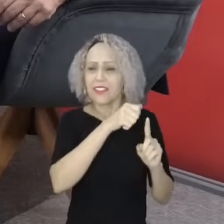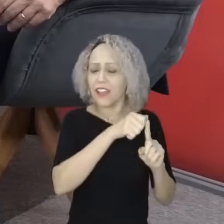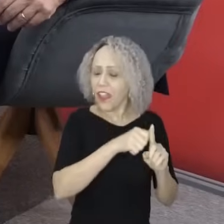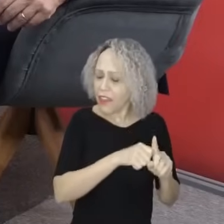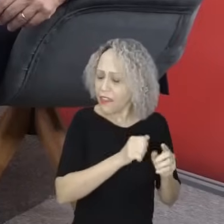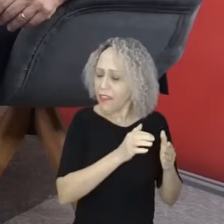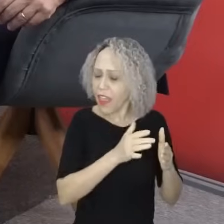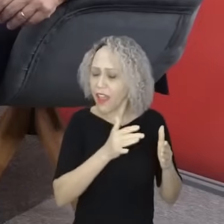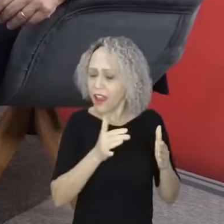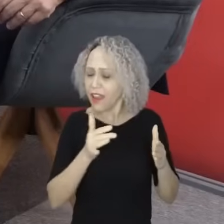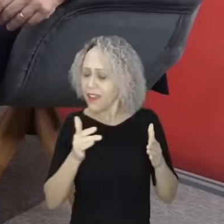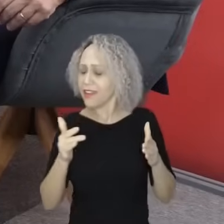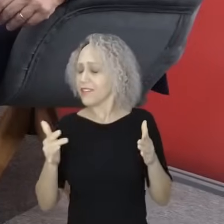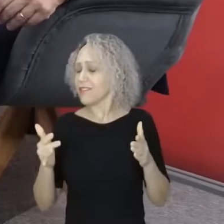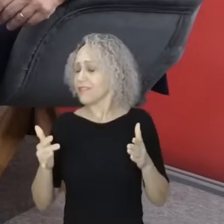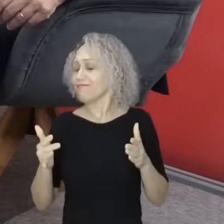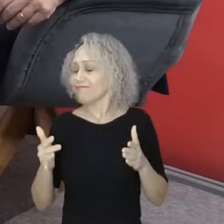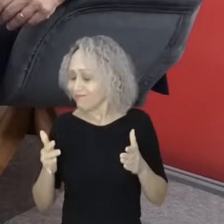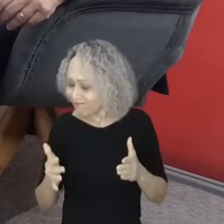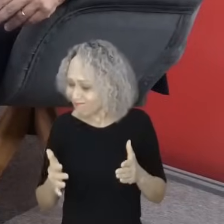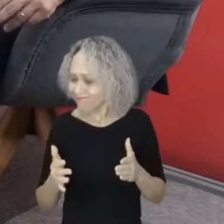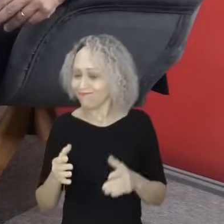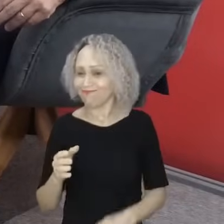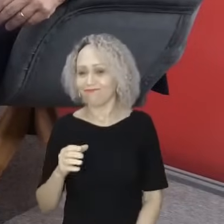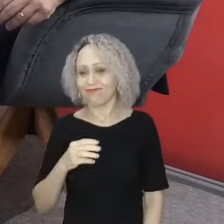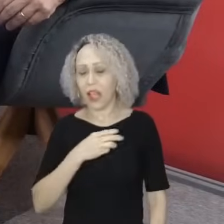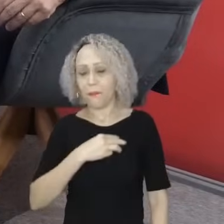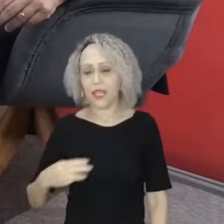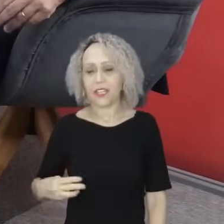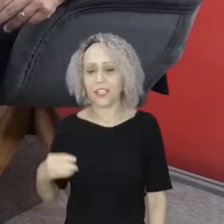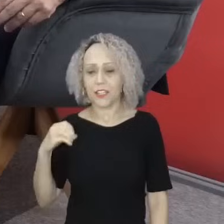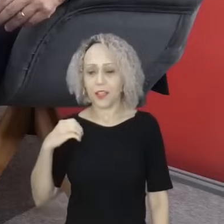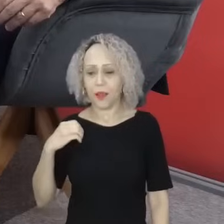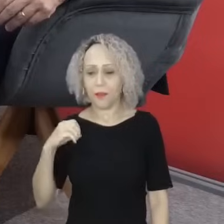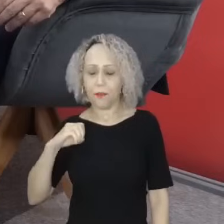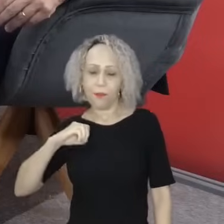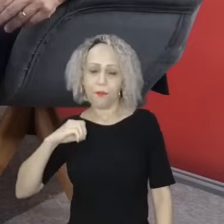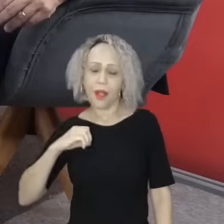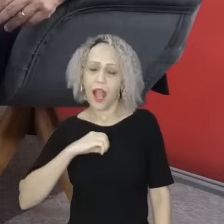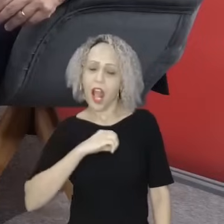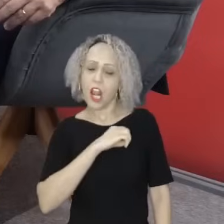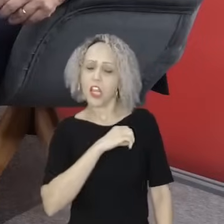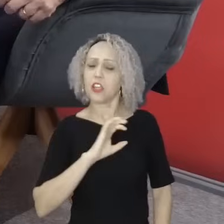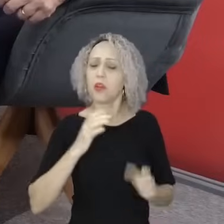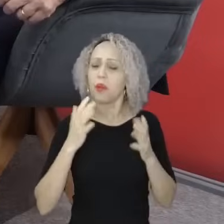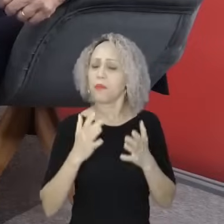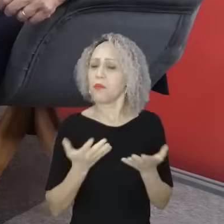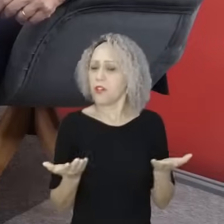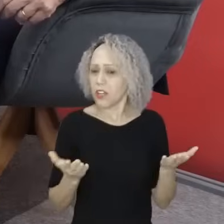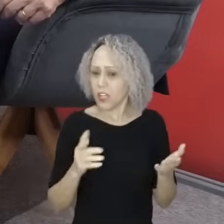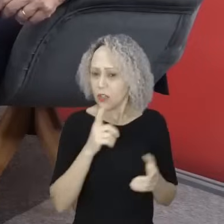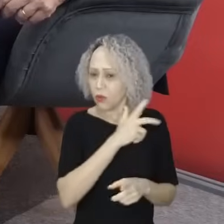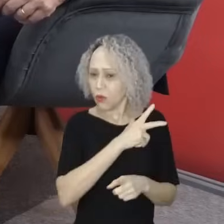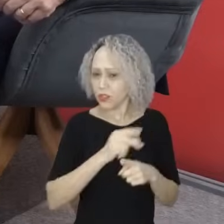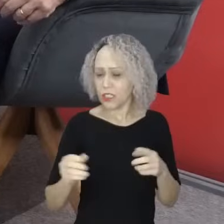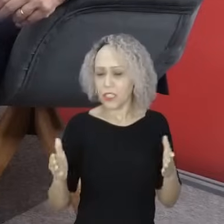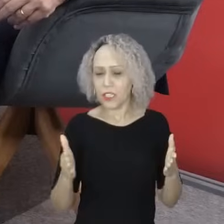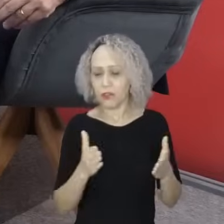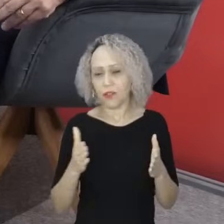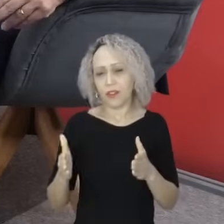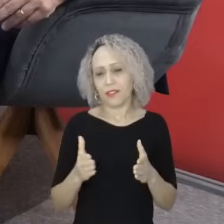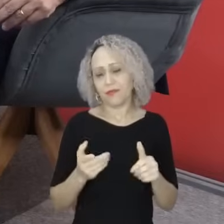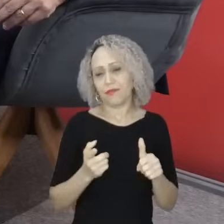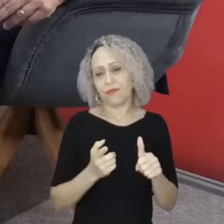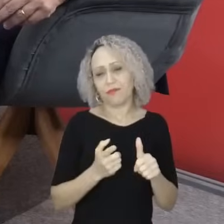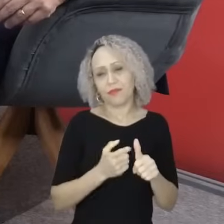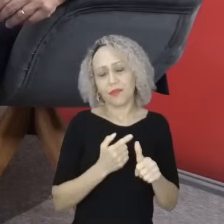aí as conquistas do governo Lula já nesse primeiro ano de mandato. A gente tem mais participações nas plenárias, selecionamos